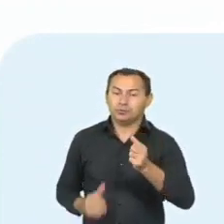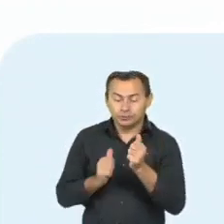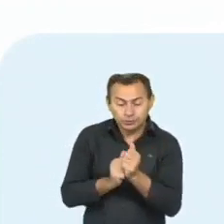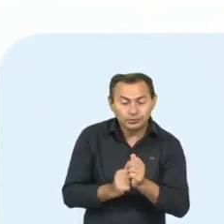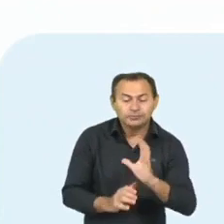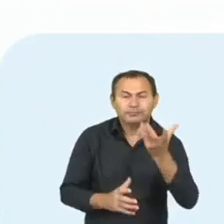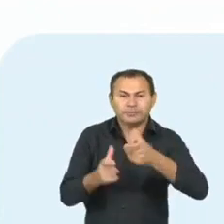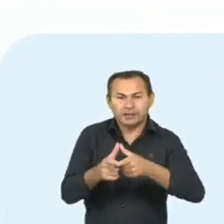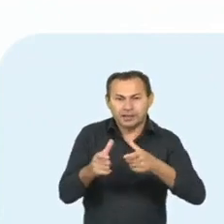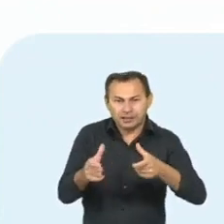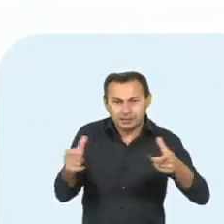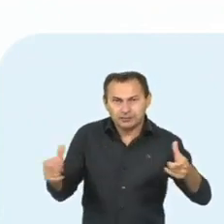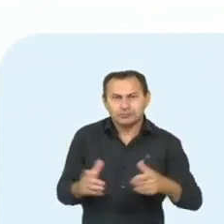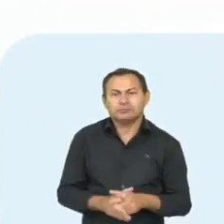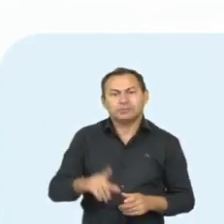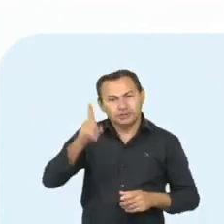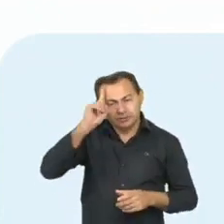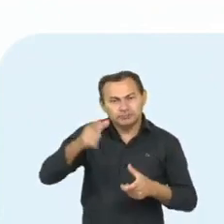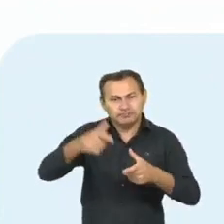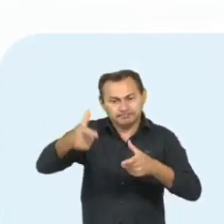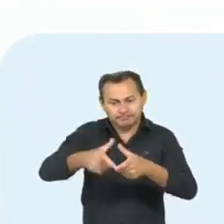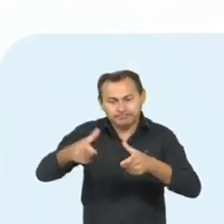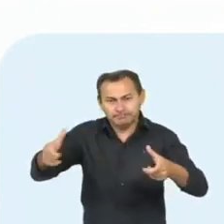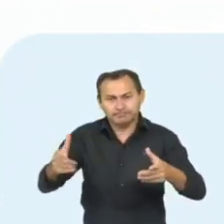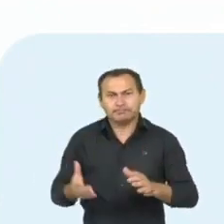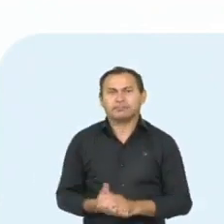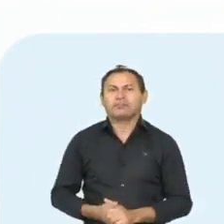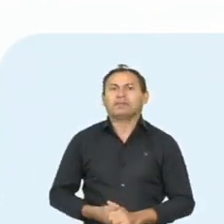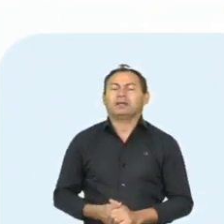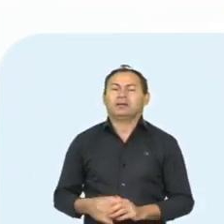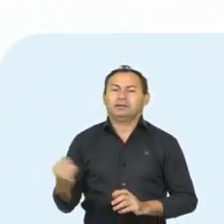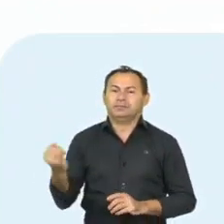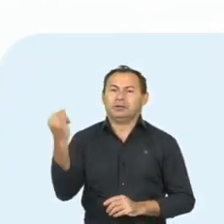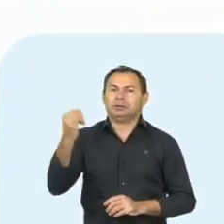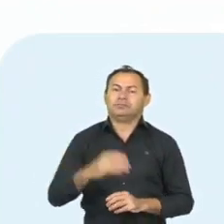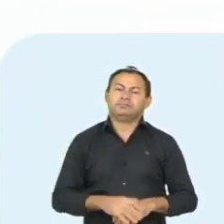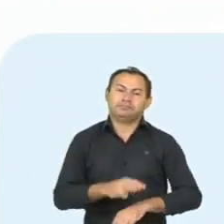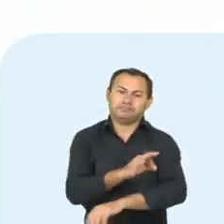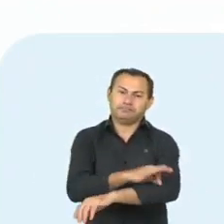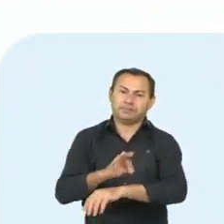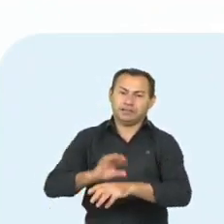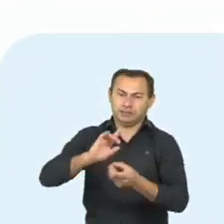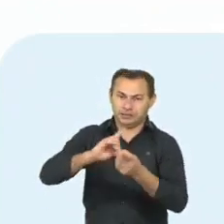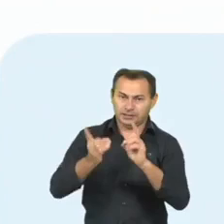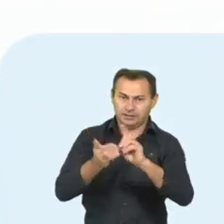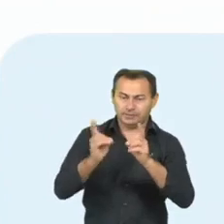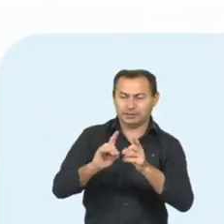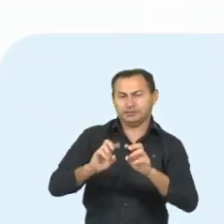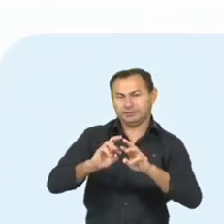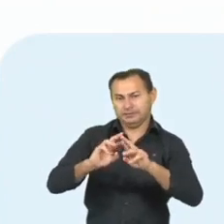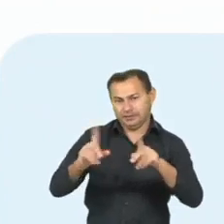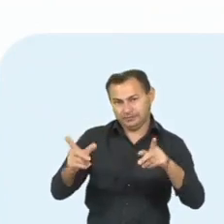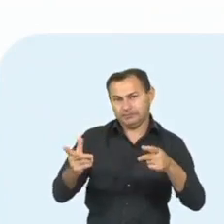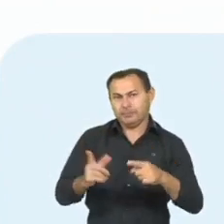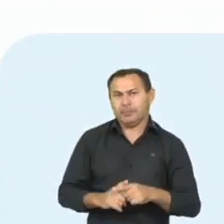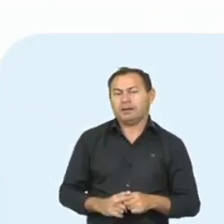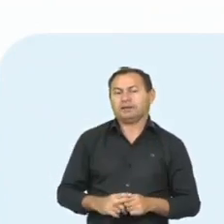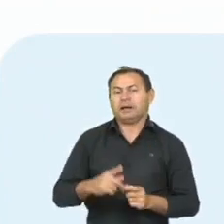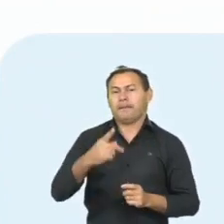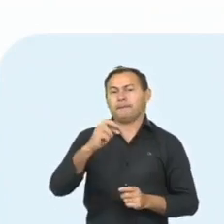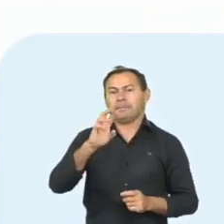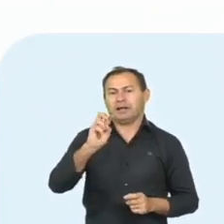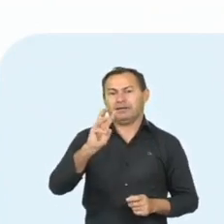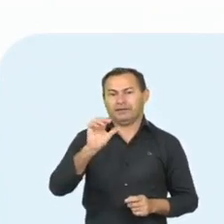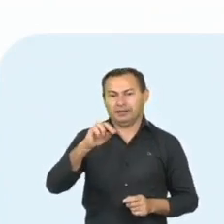outro, crescendo um dia após o outro. Ela é importante. É uma medida dinâmica, diferentemente da